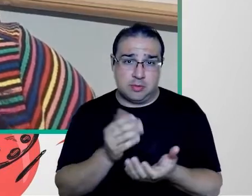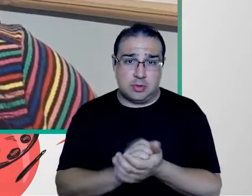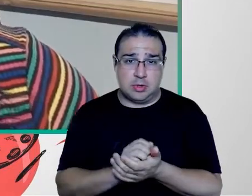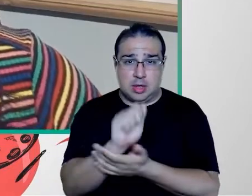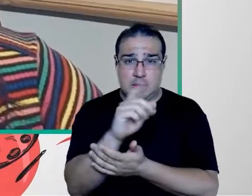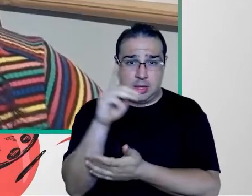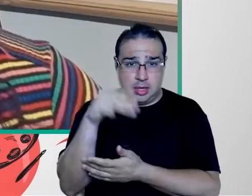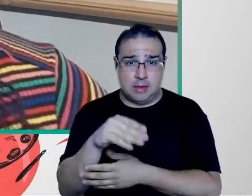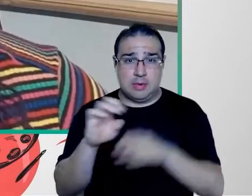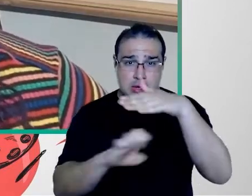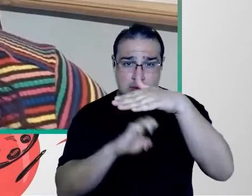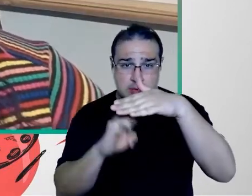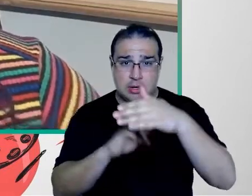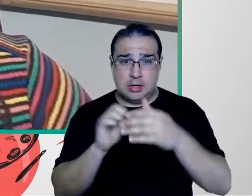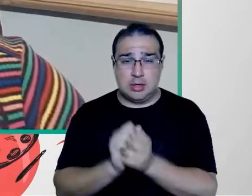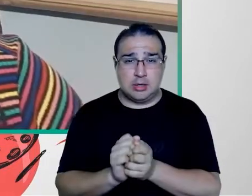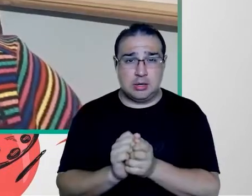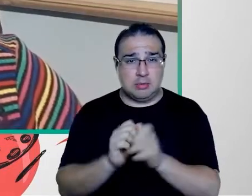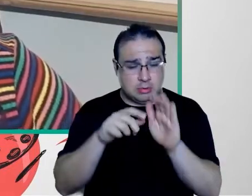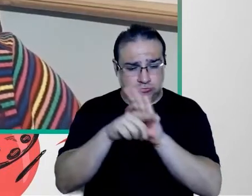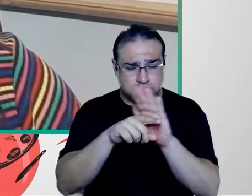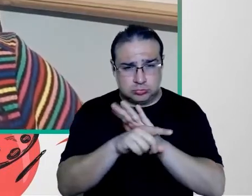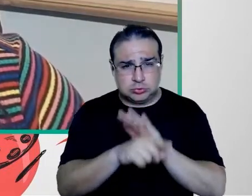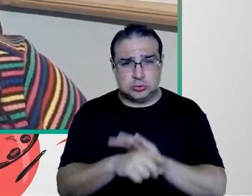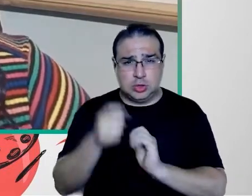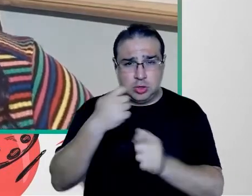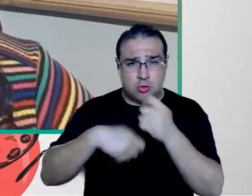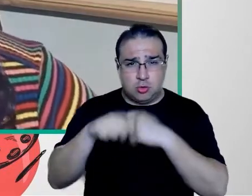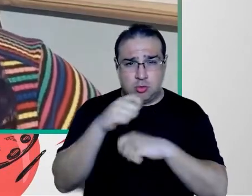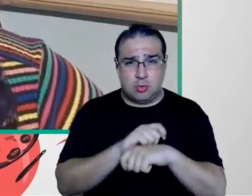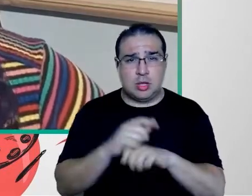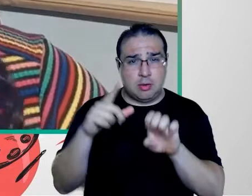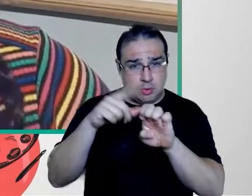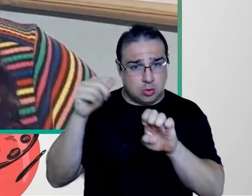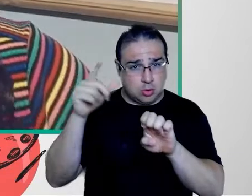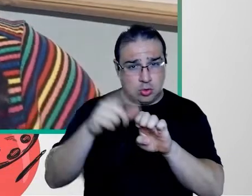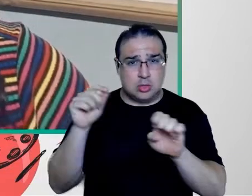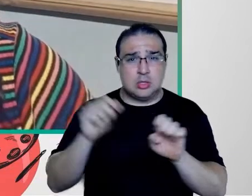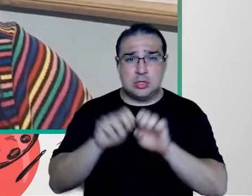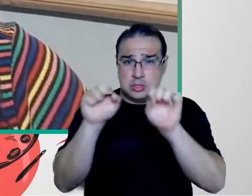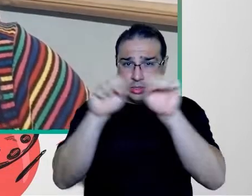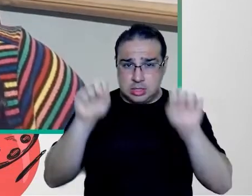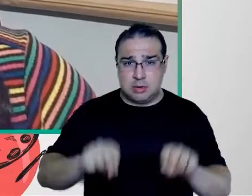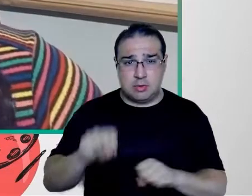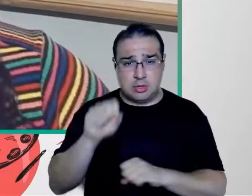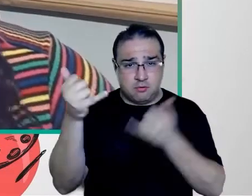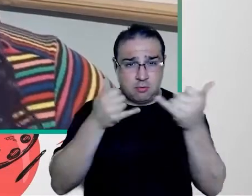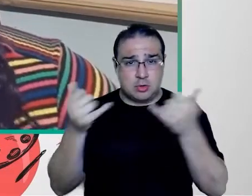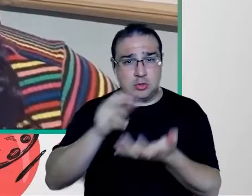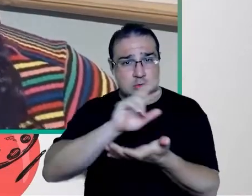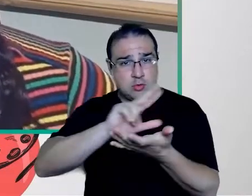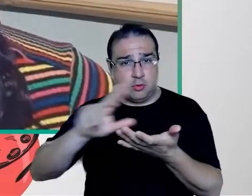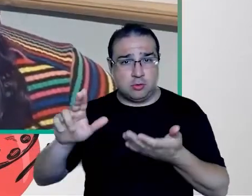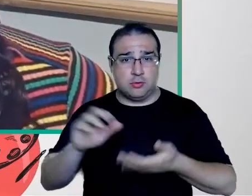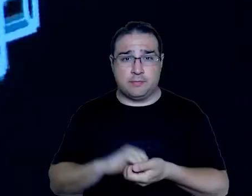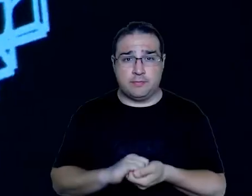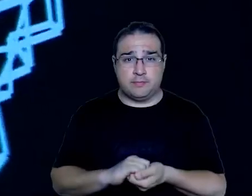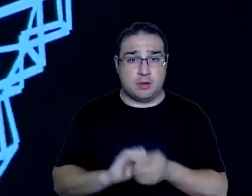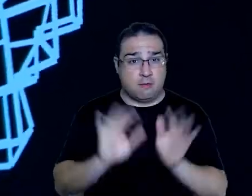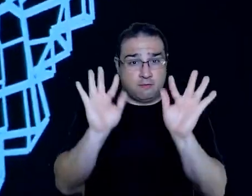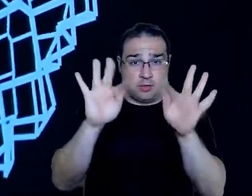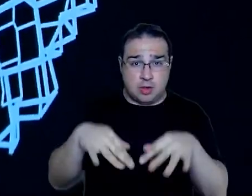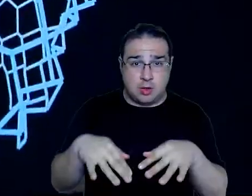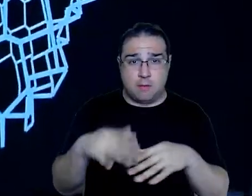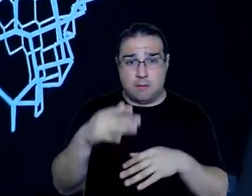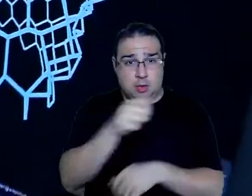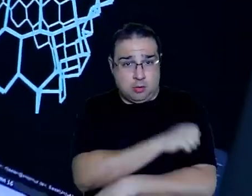exemplo, administração de empresas, engenharia econômica, empreendedorismo, sistemas de informação, entre outros.